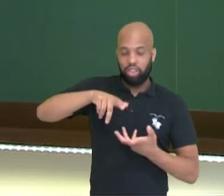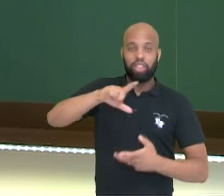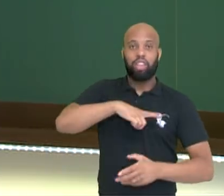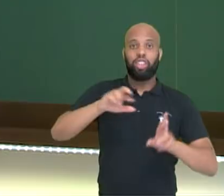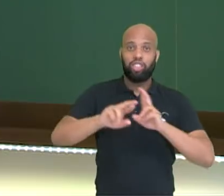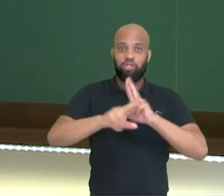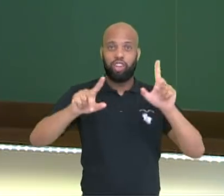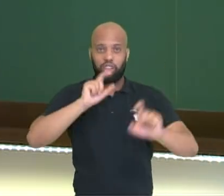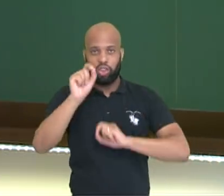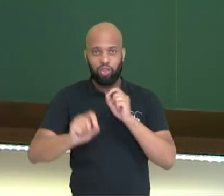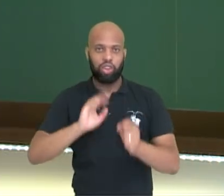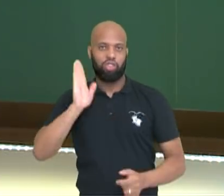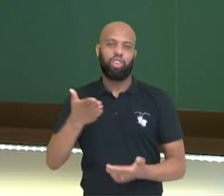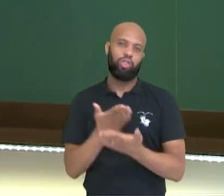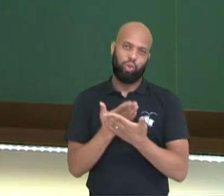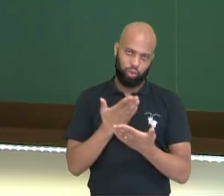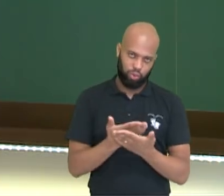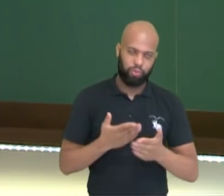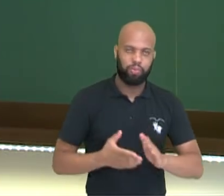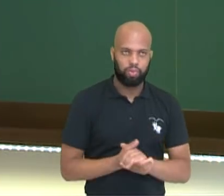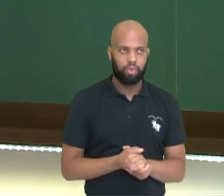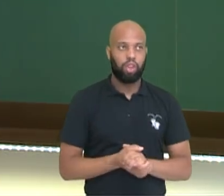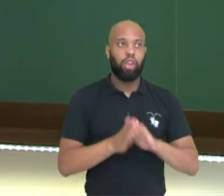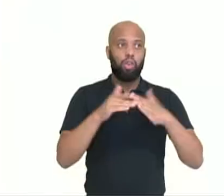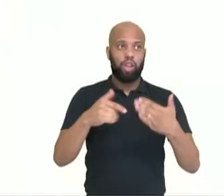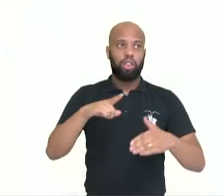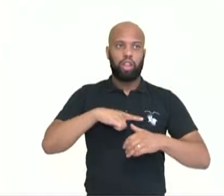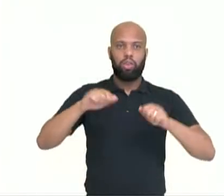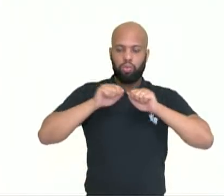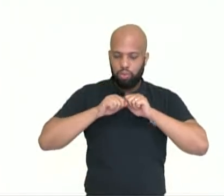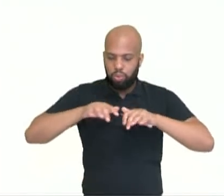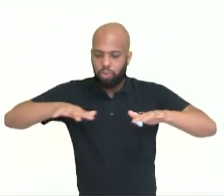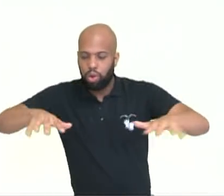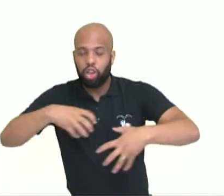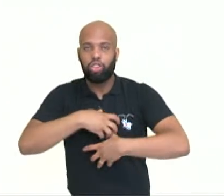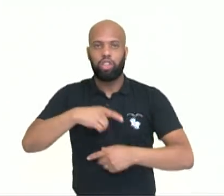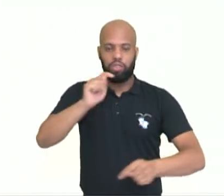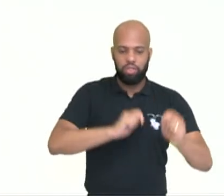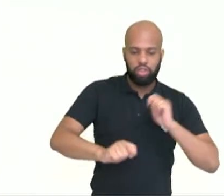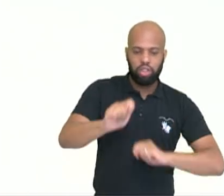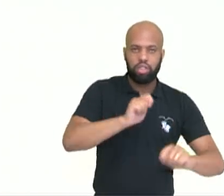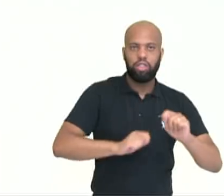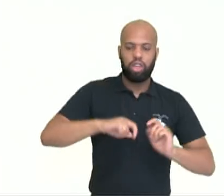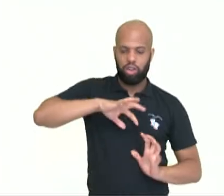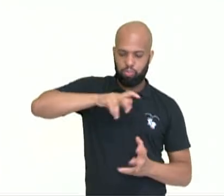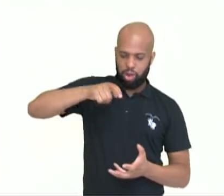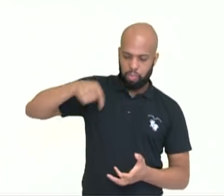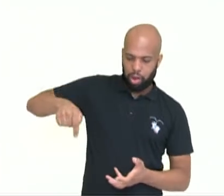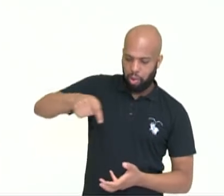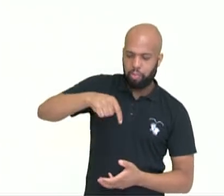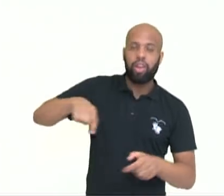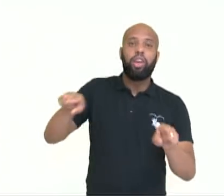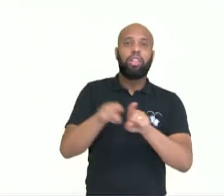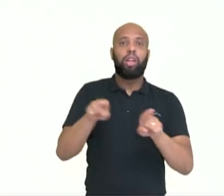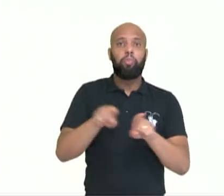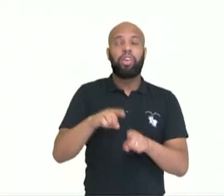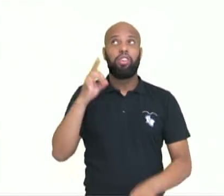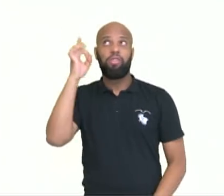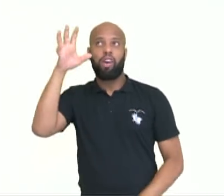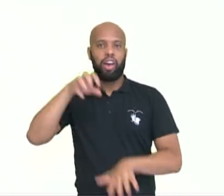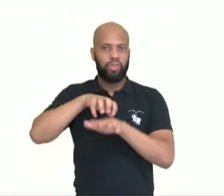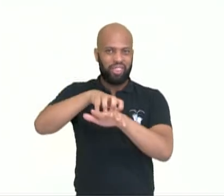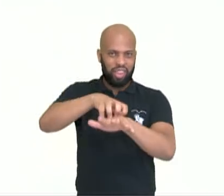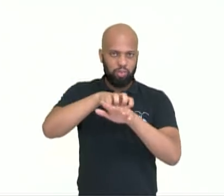diferente daquela que nós vimos aqui até o momento. A expansão dos sistemas financeiros internacionais, a facilidade de